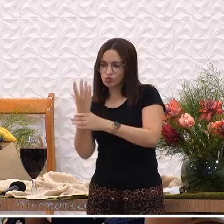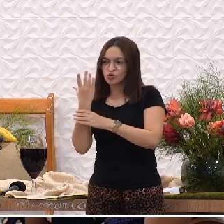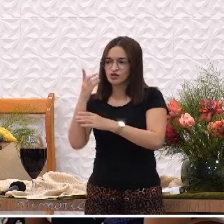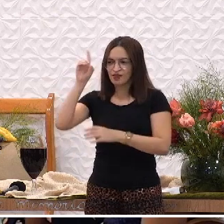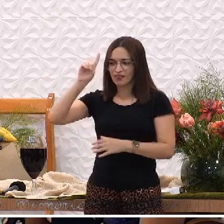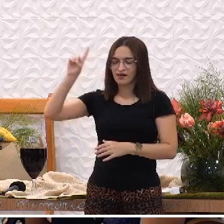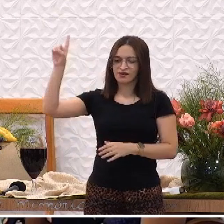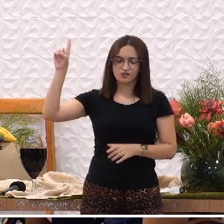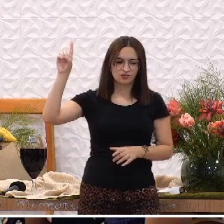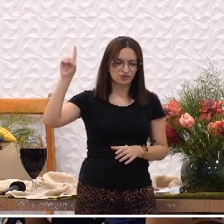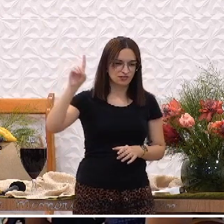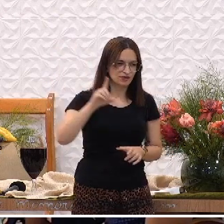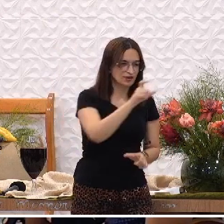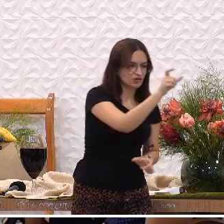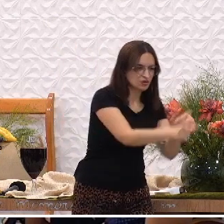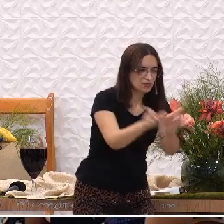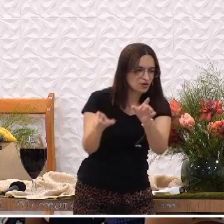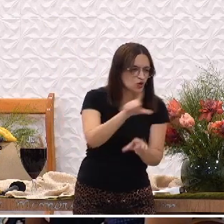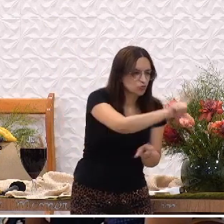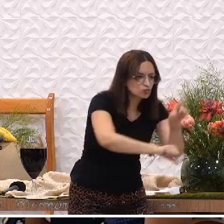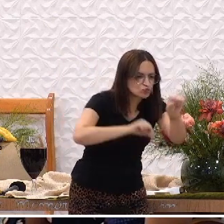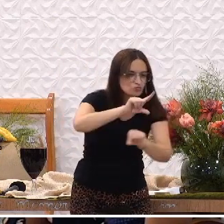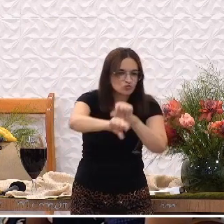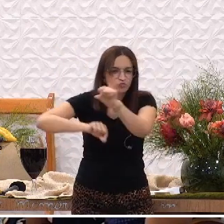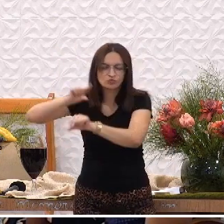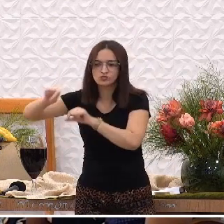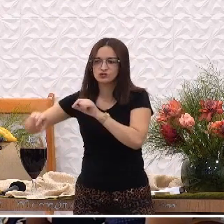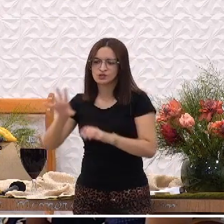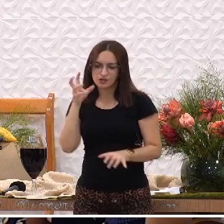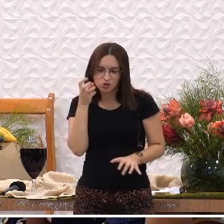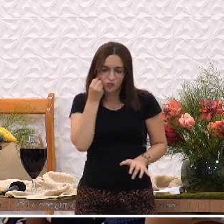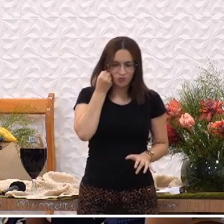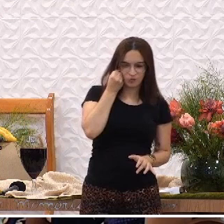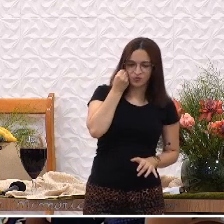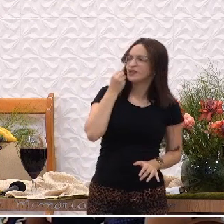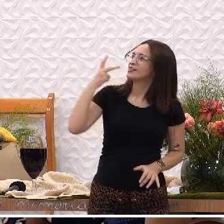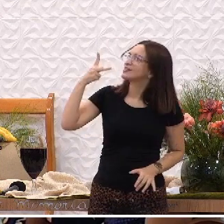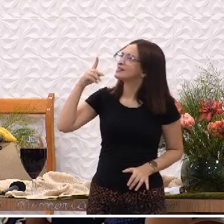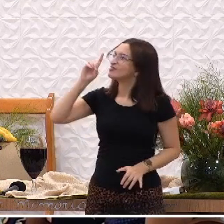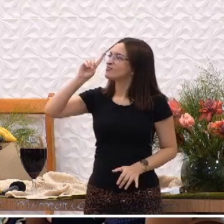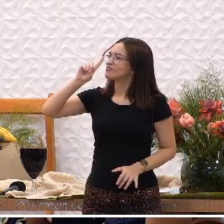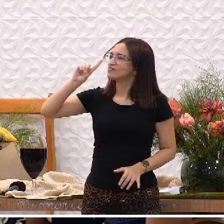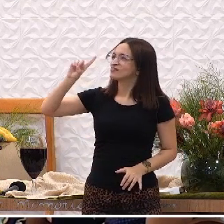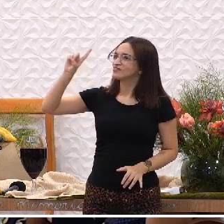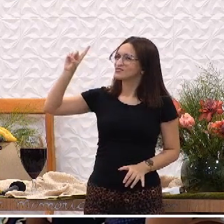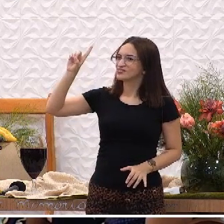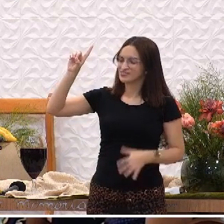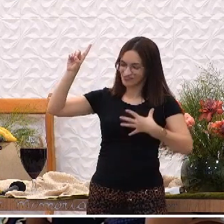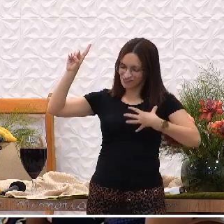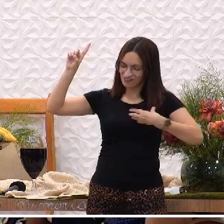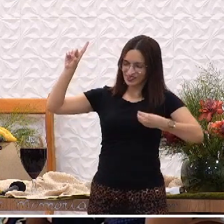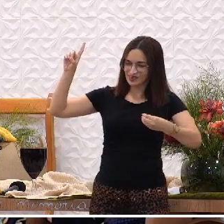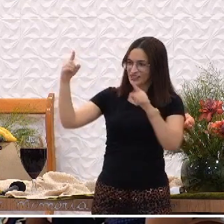diante dele. Em amor, nos predestinou para ele para sermos adotados como seus filhos, por meio de Jesus Cristo, segundo o propósito